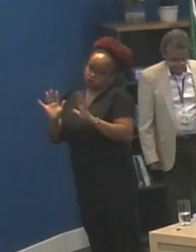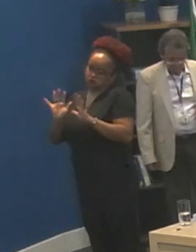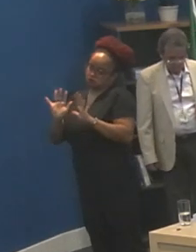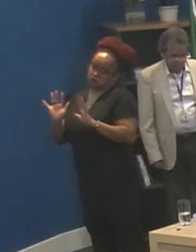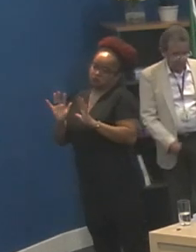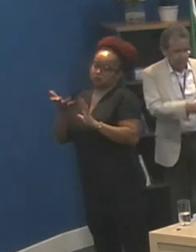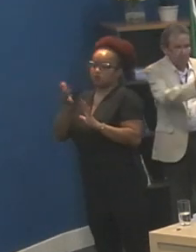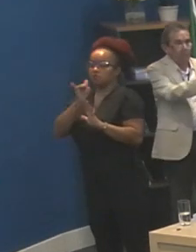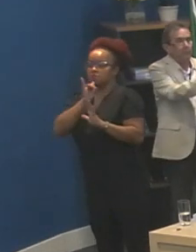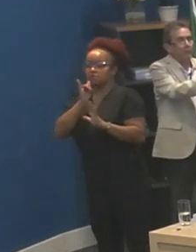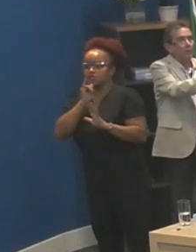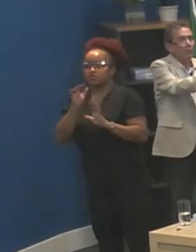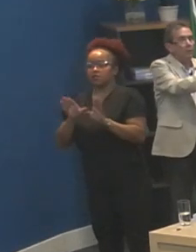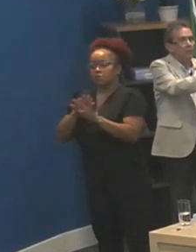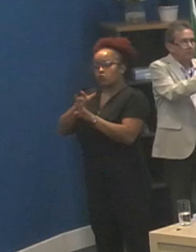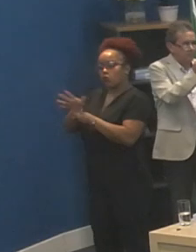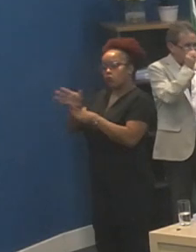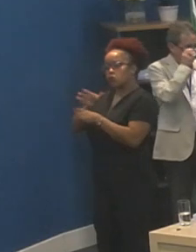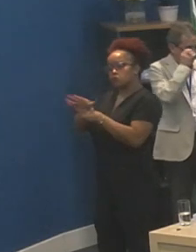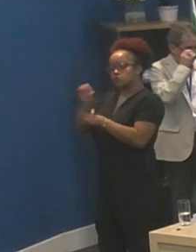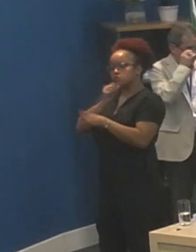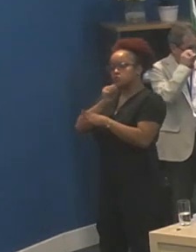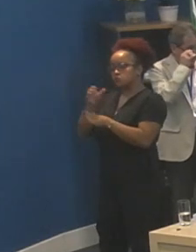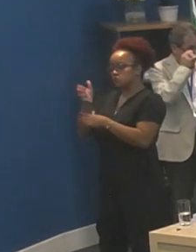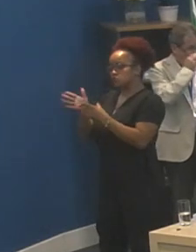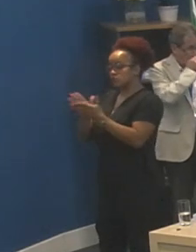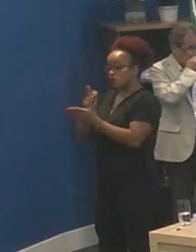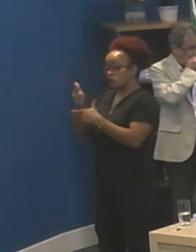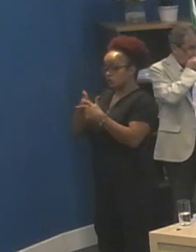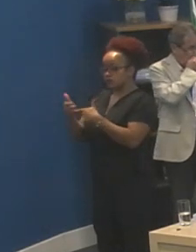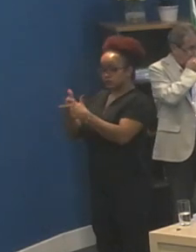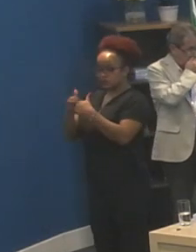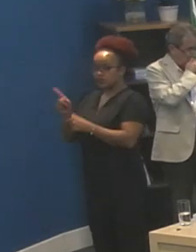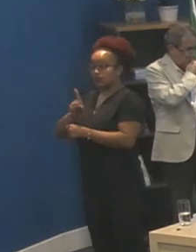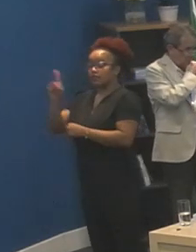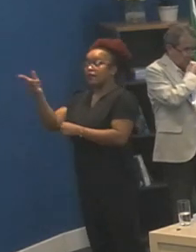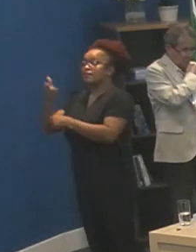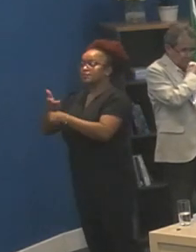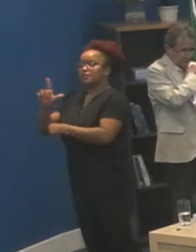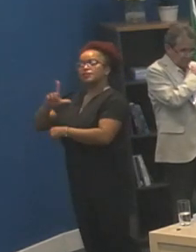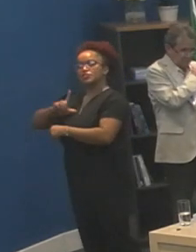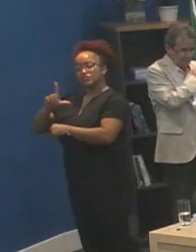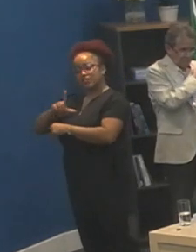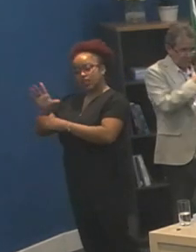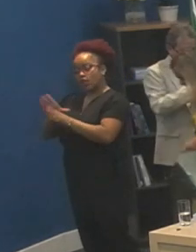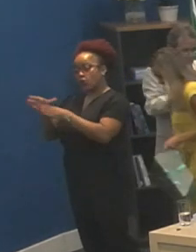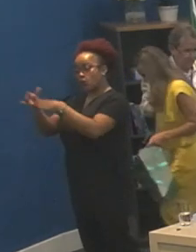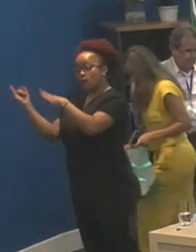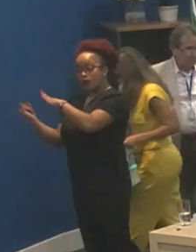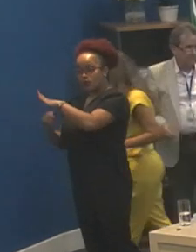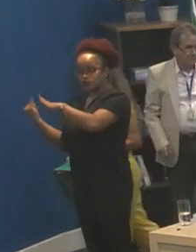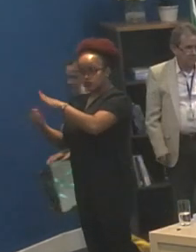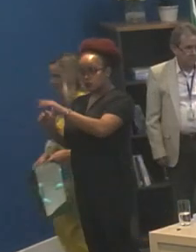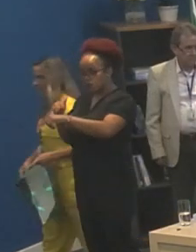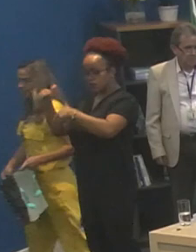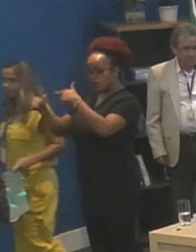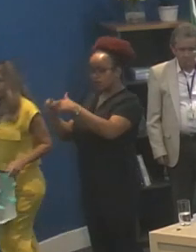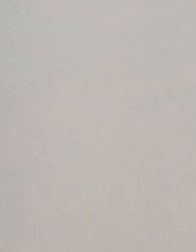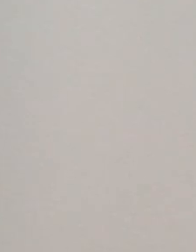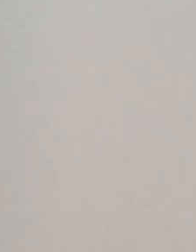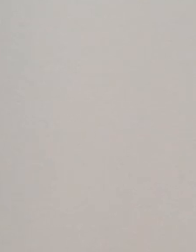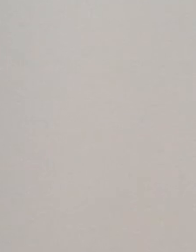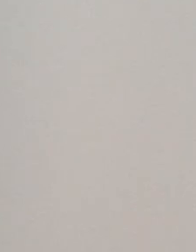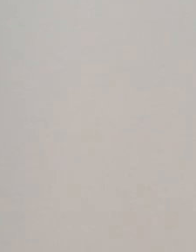como, por exemplo, Conselho do Idoso de alguma cidade, lá na cidade dele tem uma instituição que trabalha com o